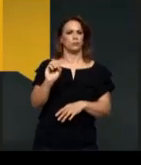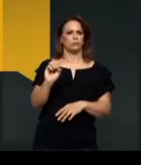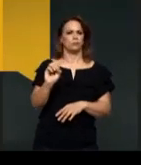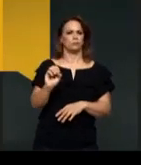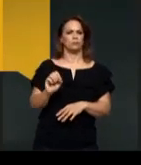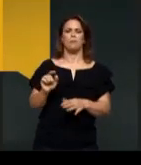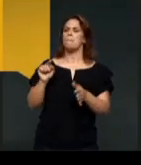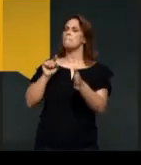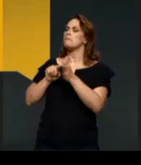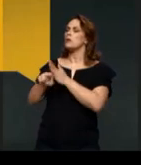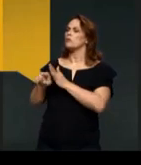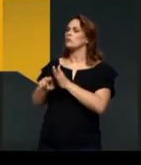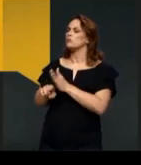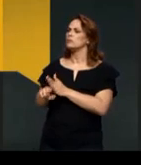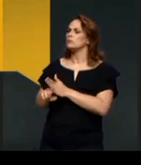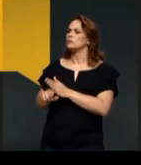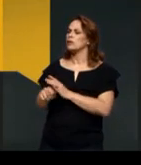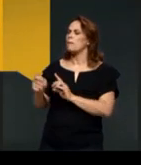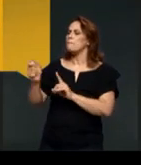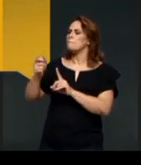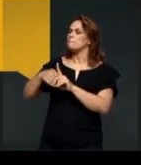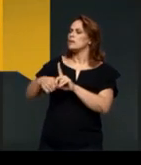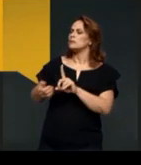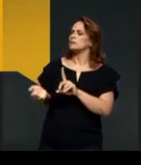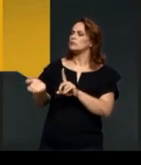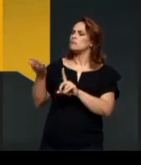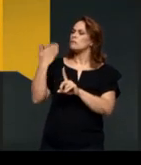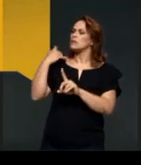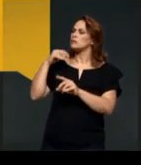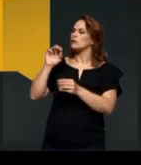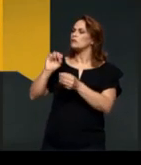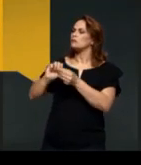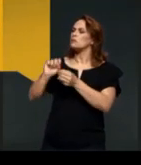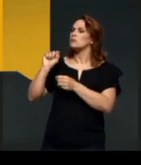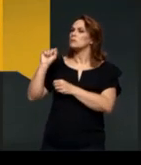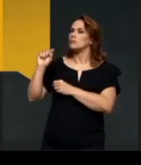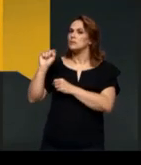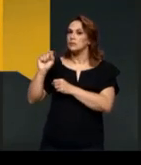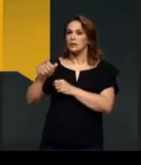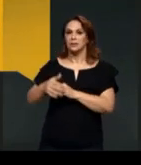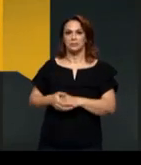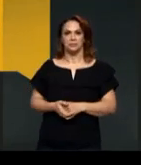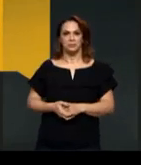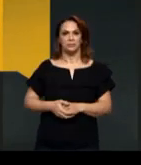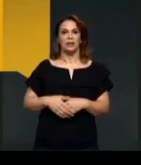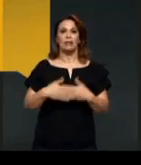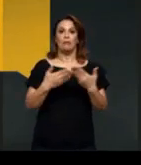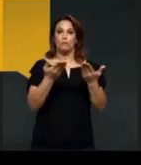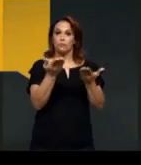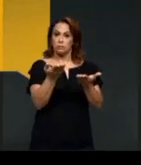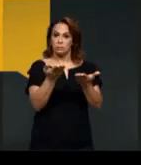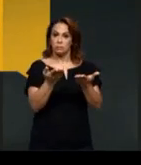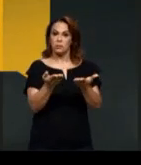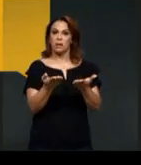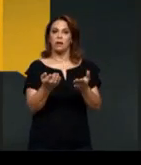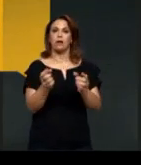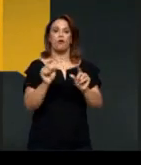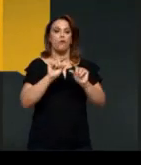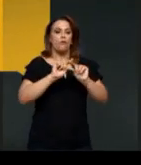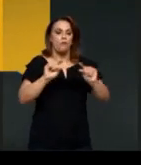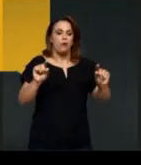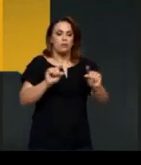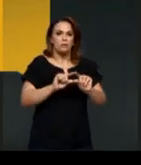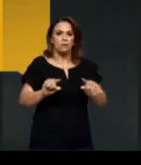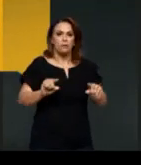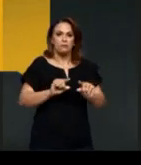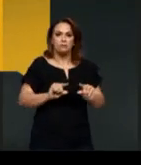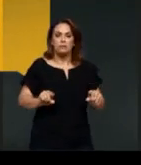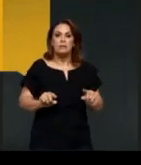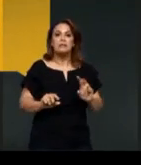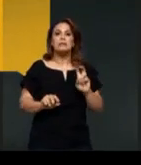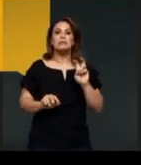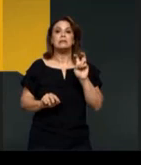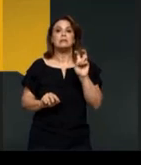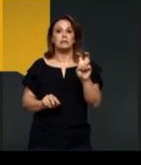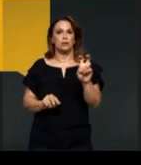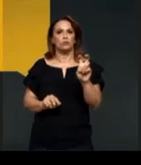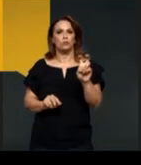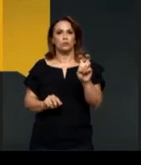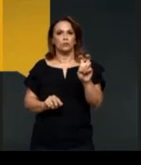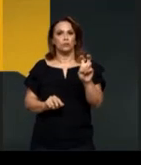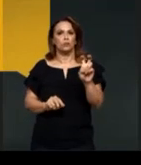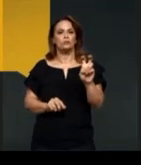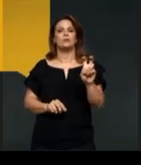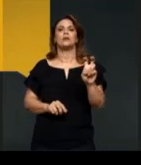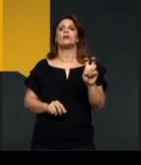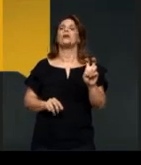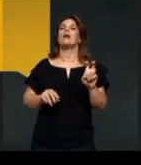você vai escrever aqui 5 frases afirmativas e 5 negativas usando o simple past. Use verbos